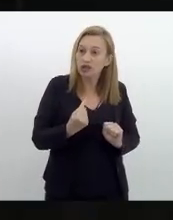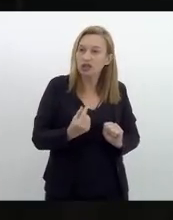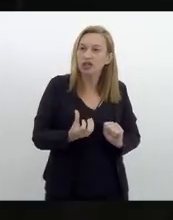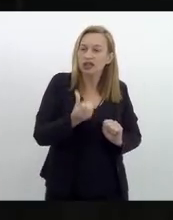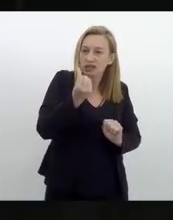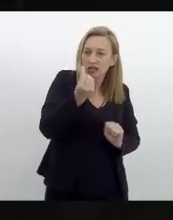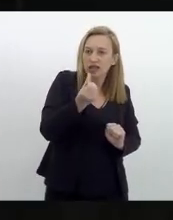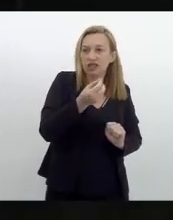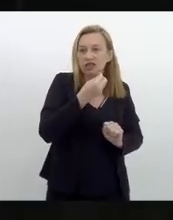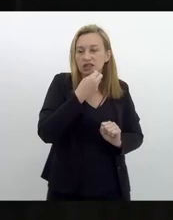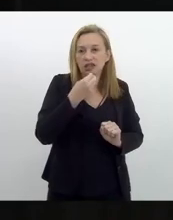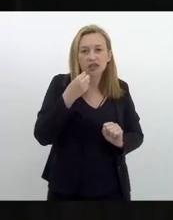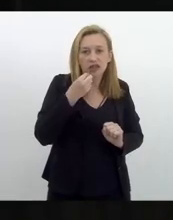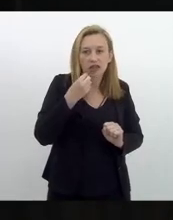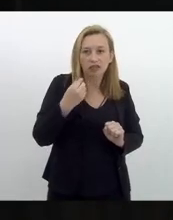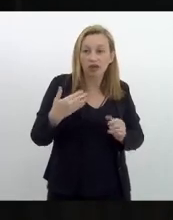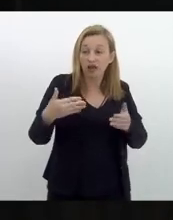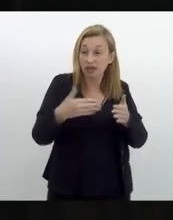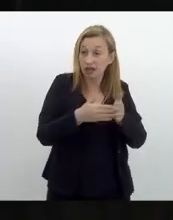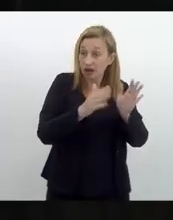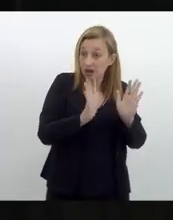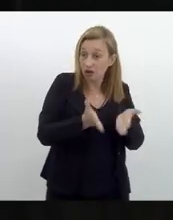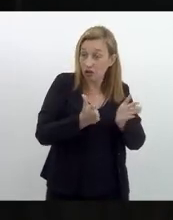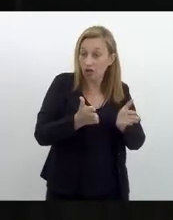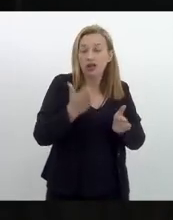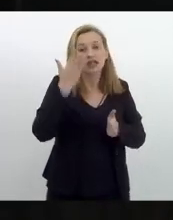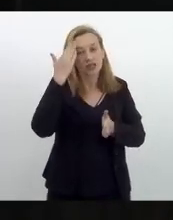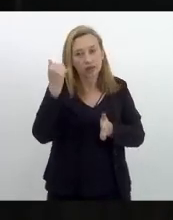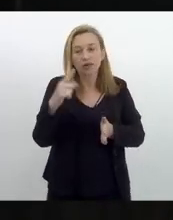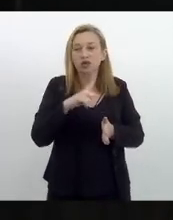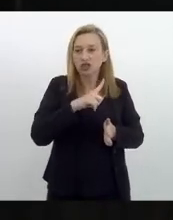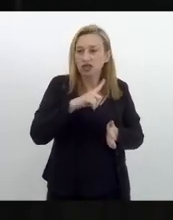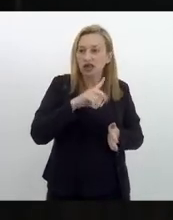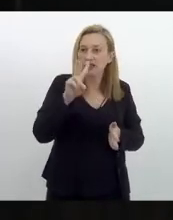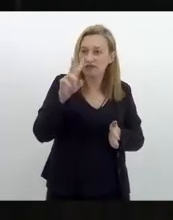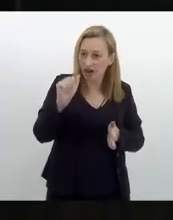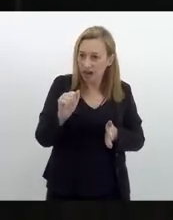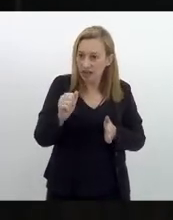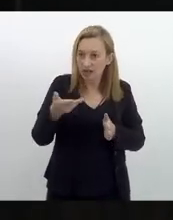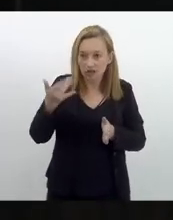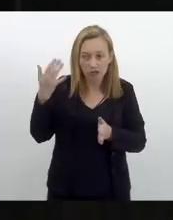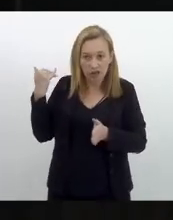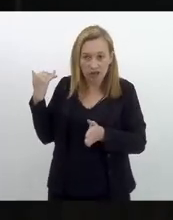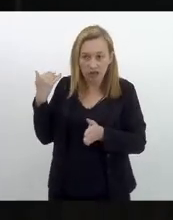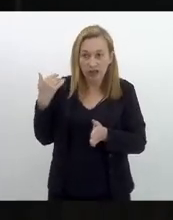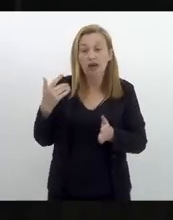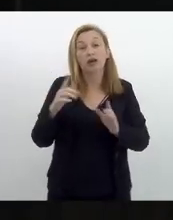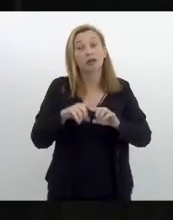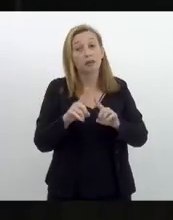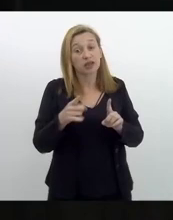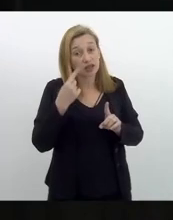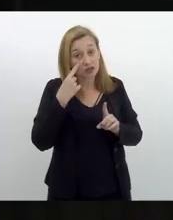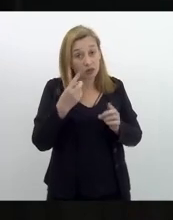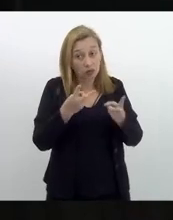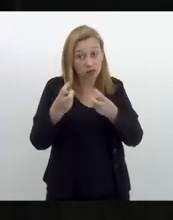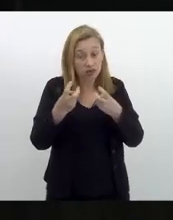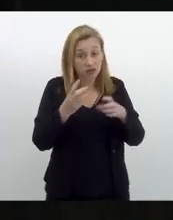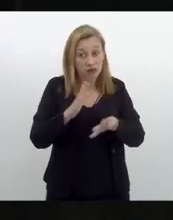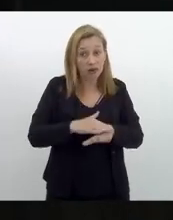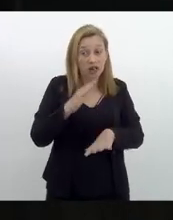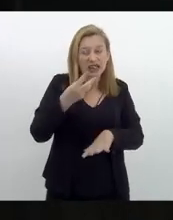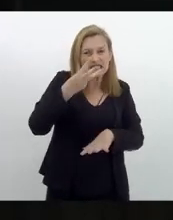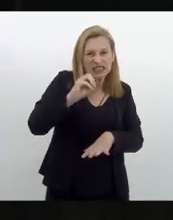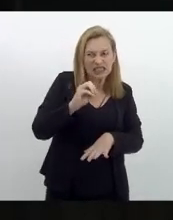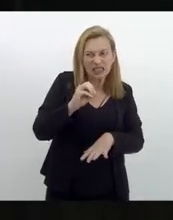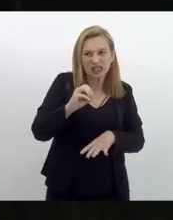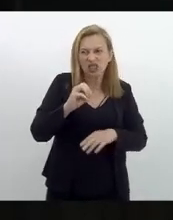de setembro de 17 para cá. Sabemos que existe vagas anteriores, mas aí tem a excepcionalidade. Sabemos também que 30